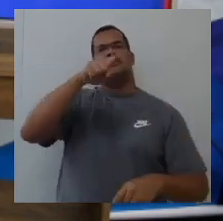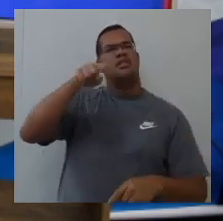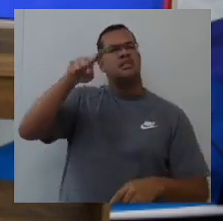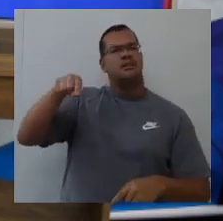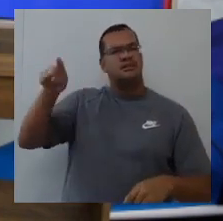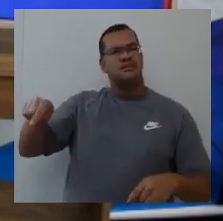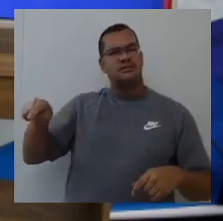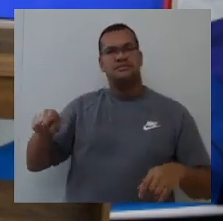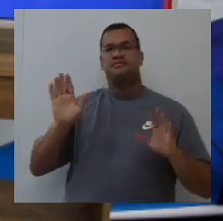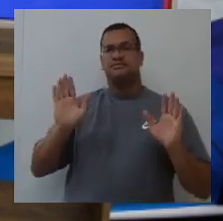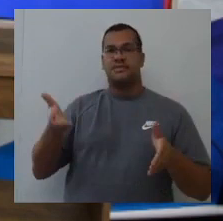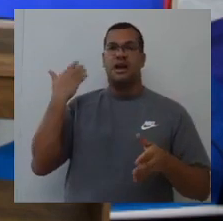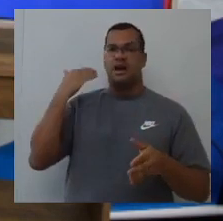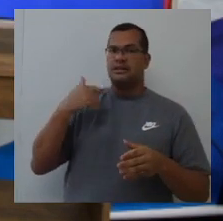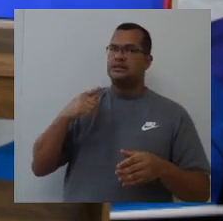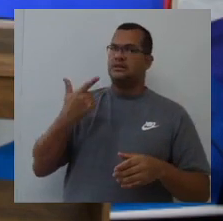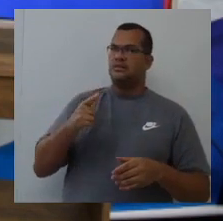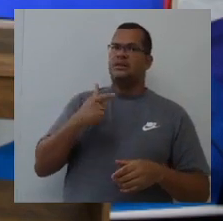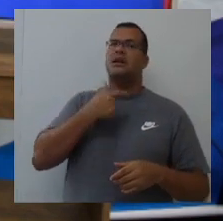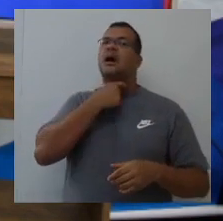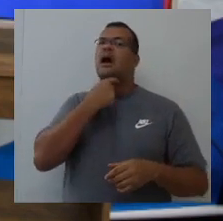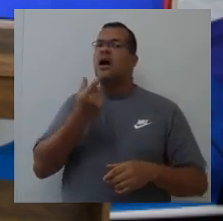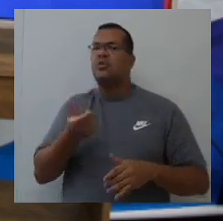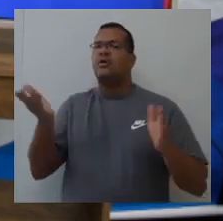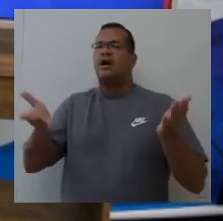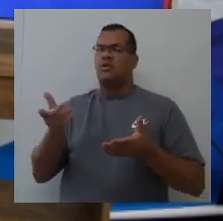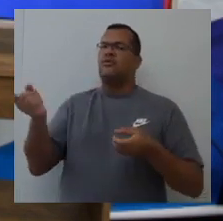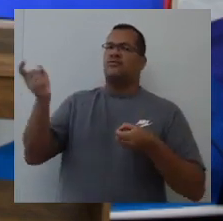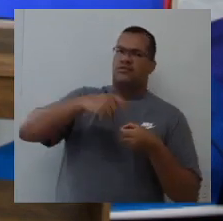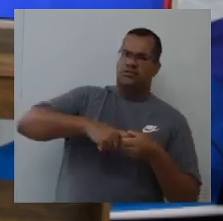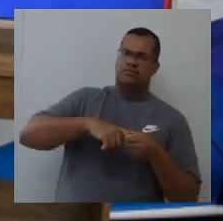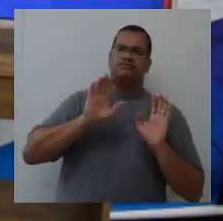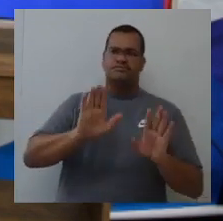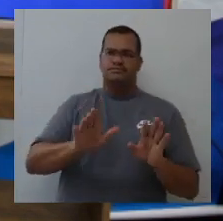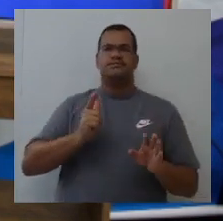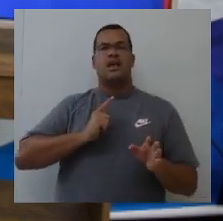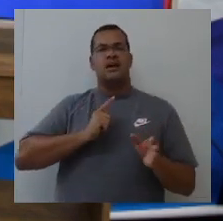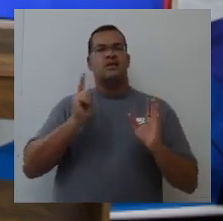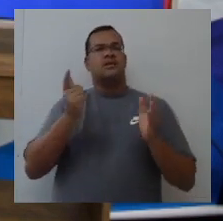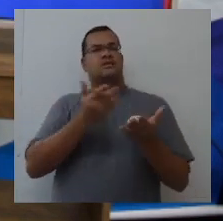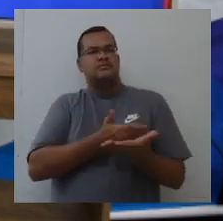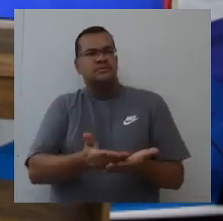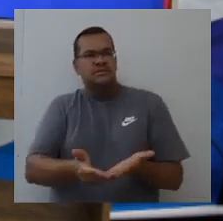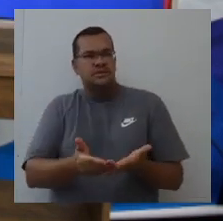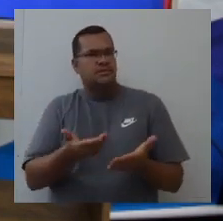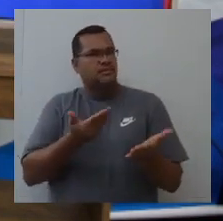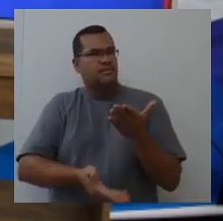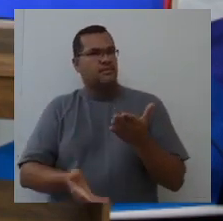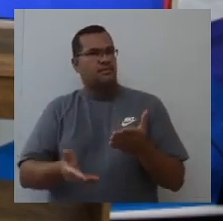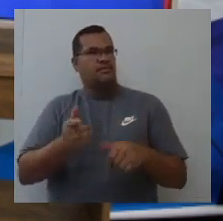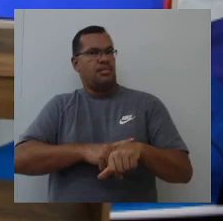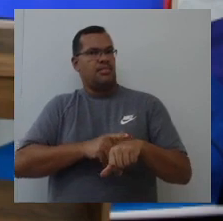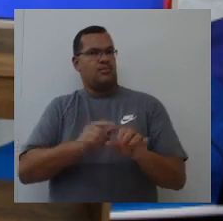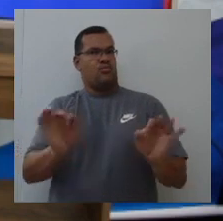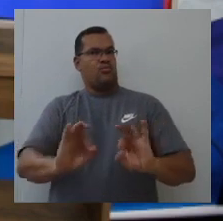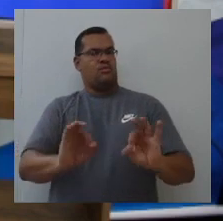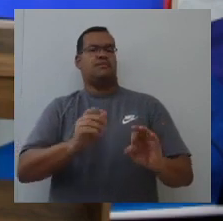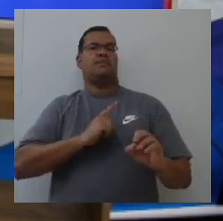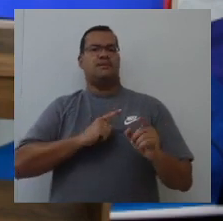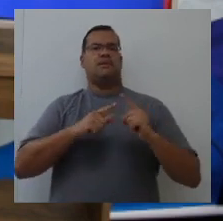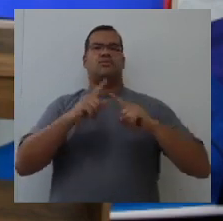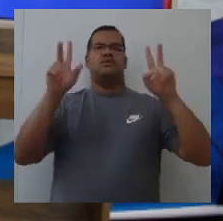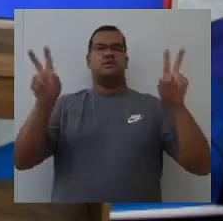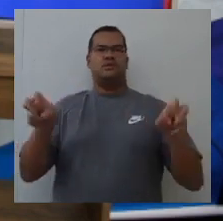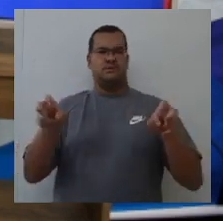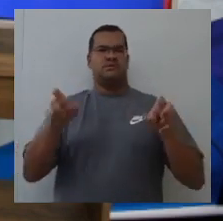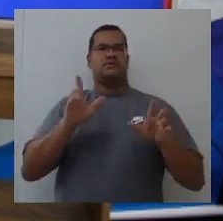gente estava inicialmente sem áudio, mas já voltou tudo certinho. E vamos agora começar, sem perder tempo nenhum, o nosso tema de